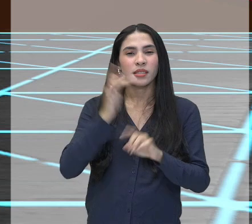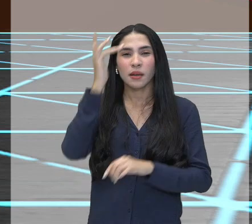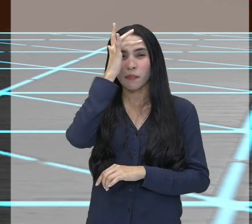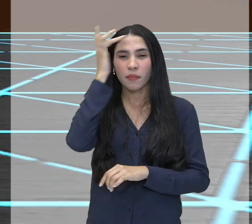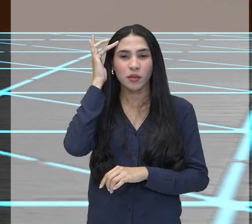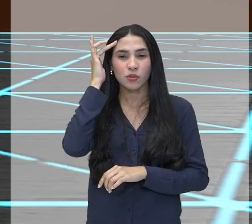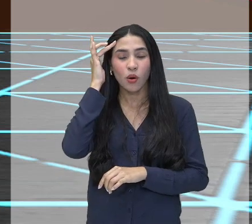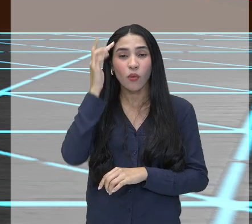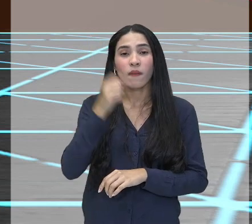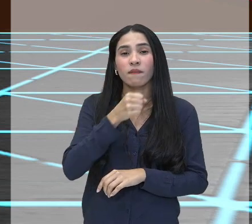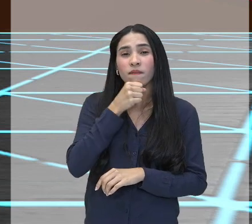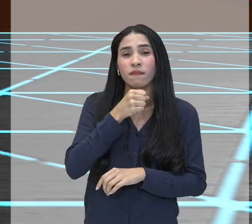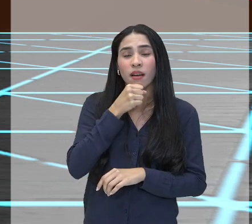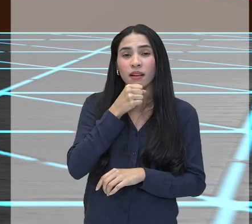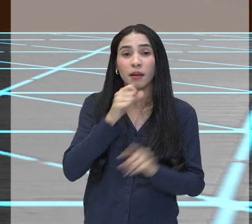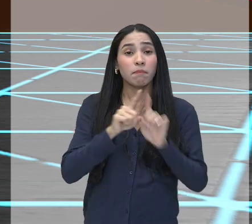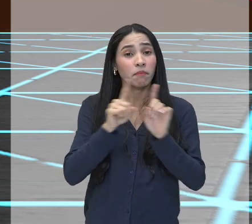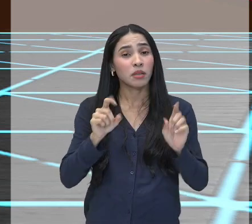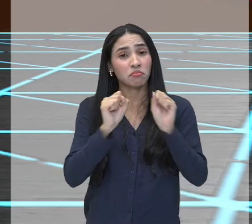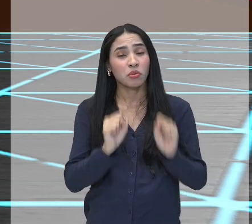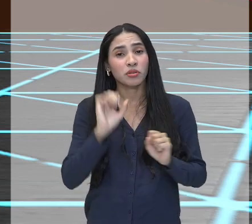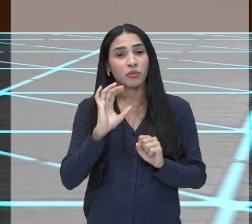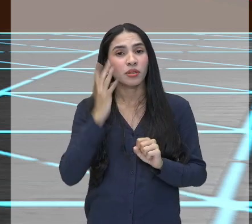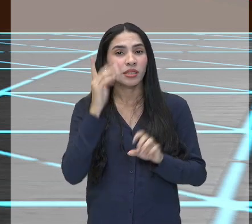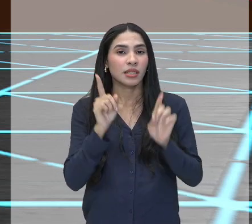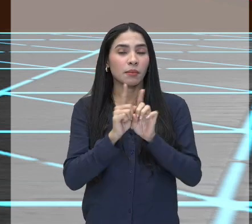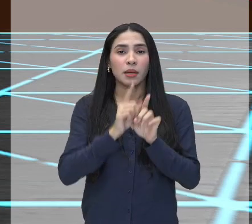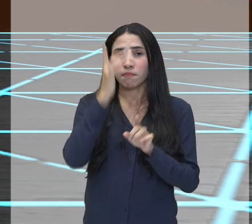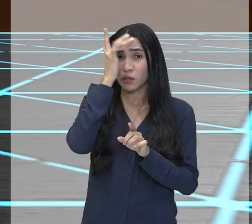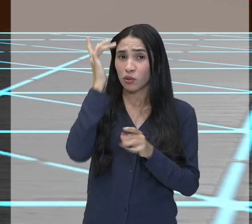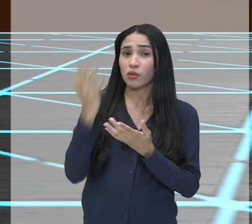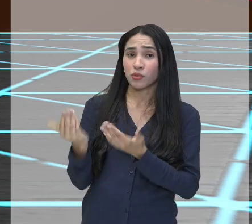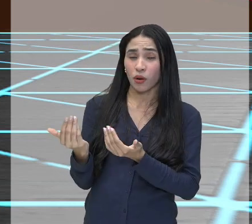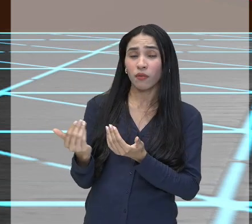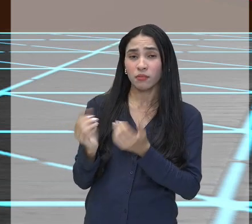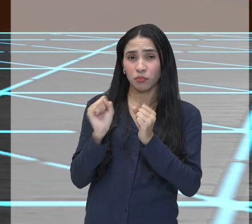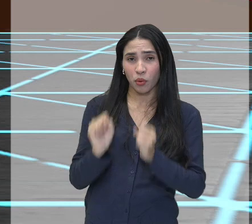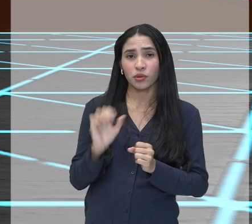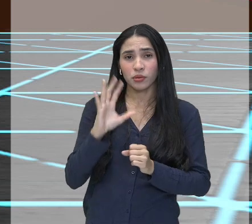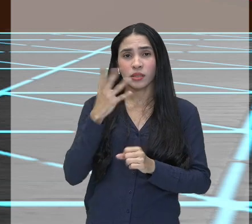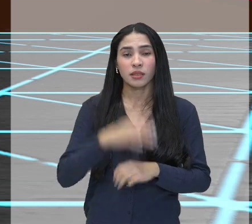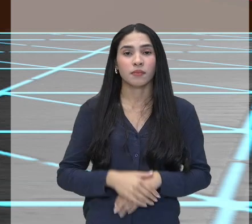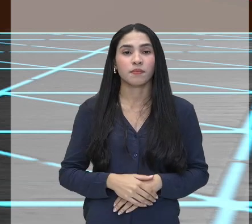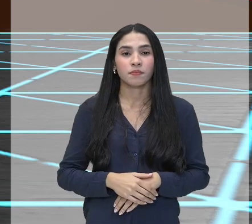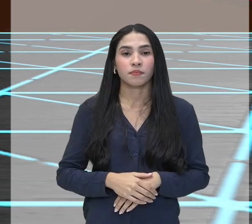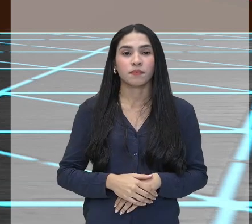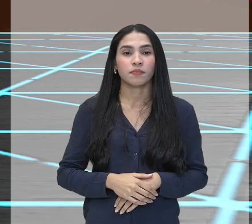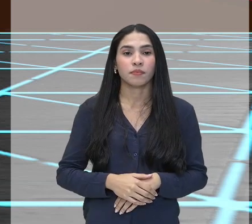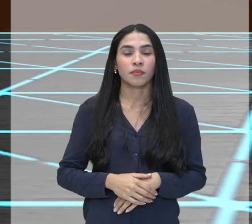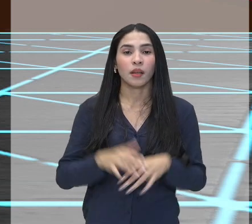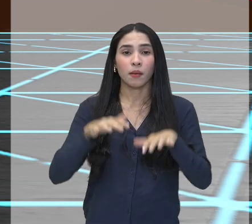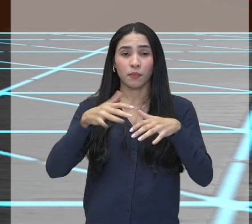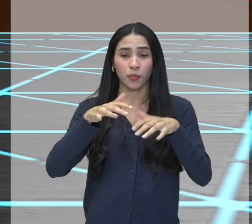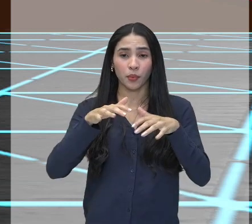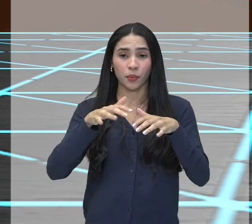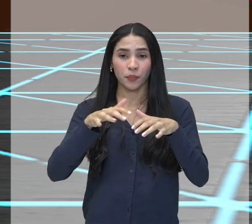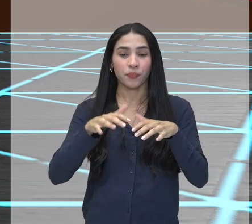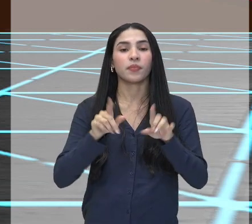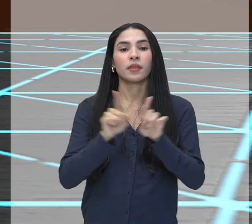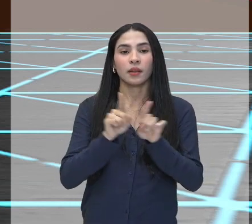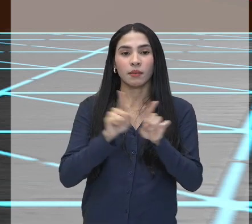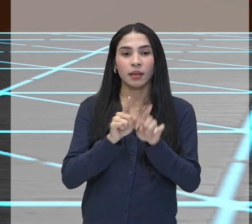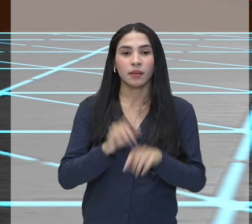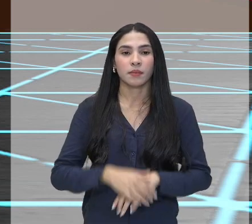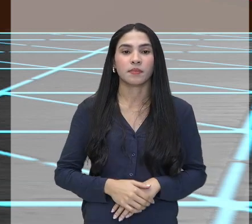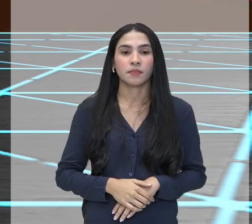aí idosas, mas também pode surgir em pacientes mais jovens. Os seus sintomas são tremor involuntário em